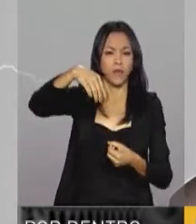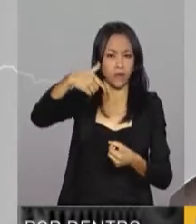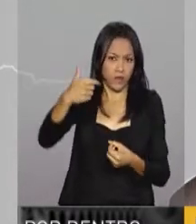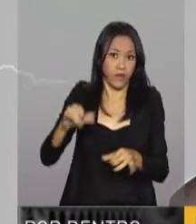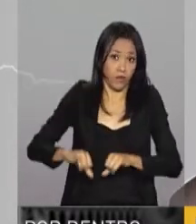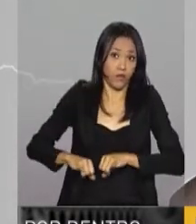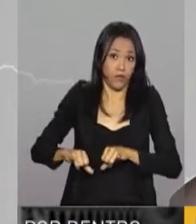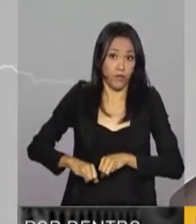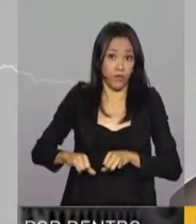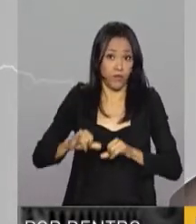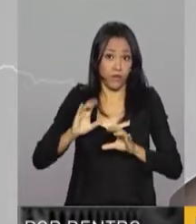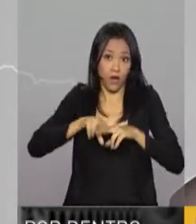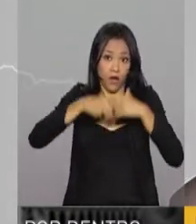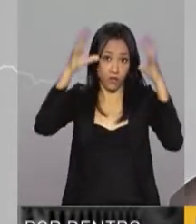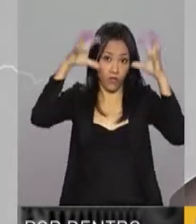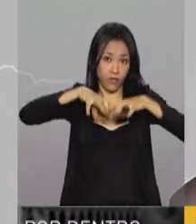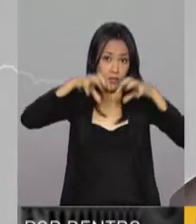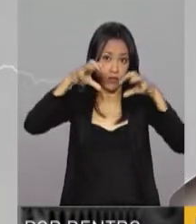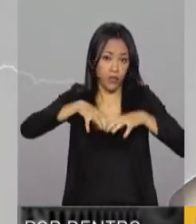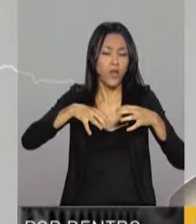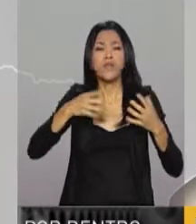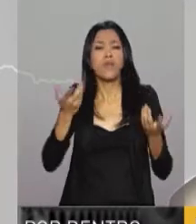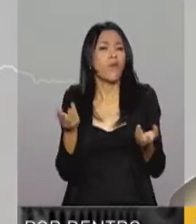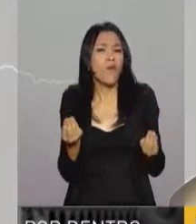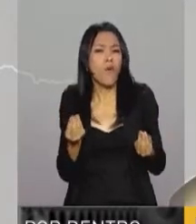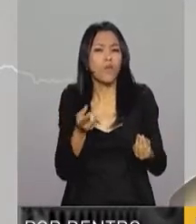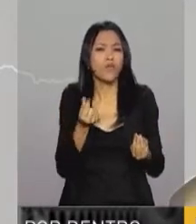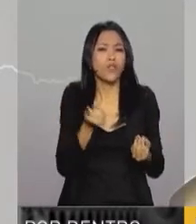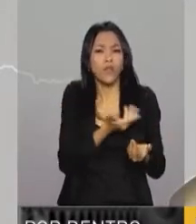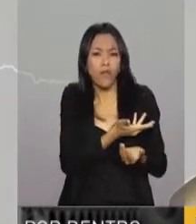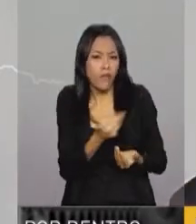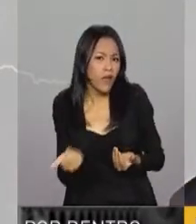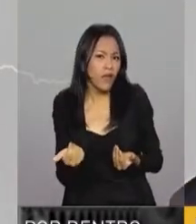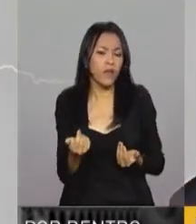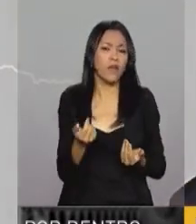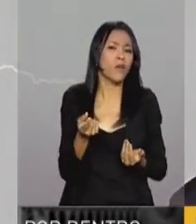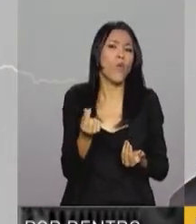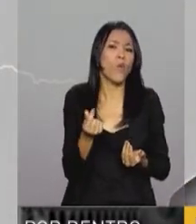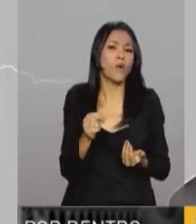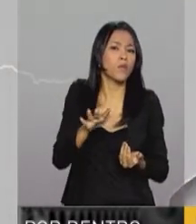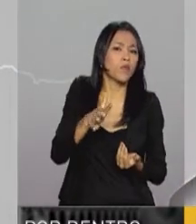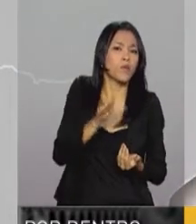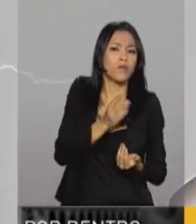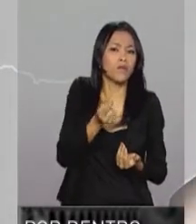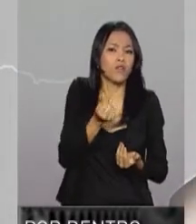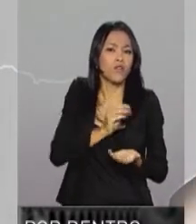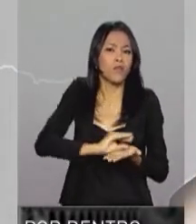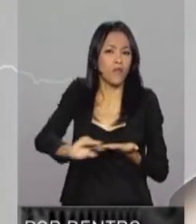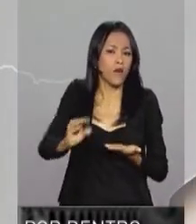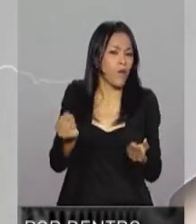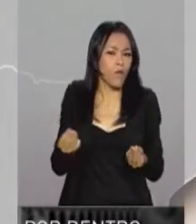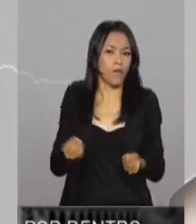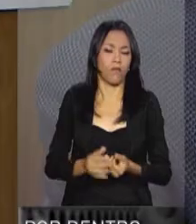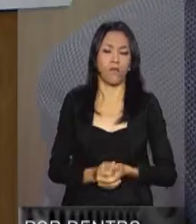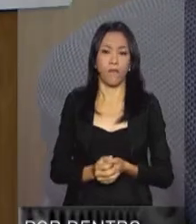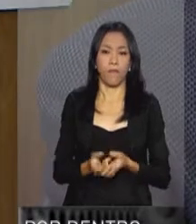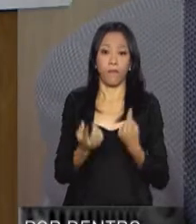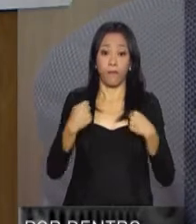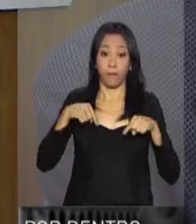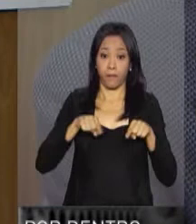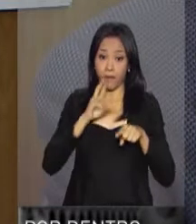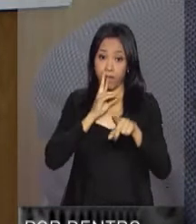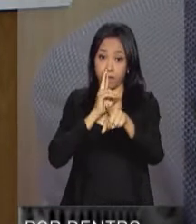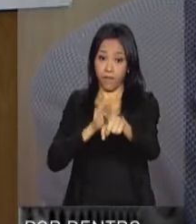e tantos reparos de um lugar lindo já pode falar em quantidade de recursos beijo no bom dia todos os fins de belo